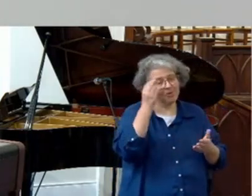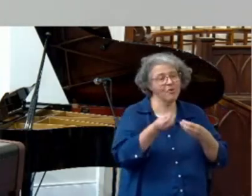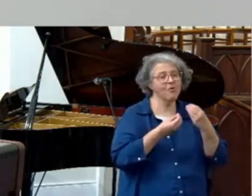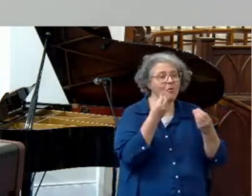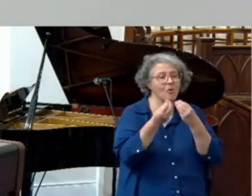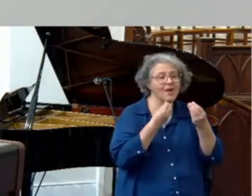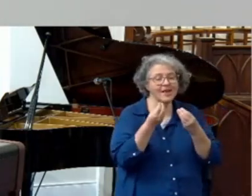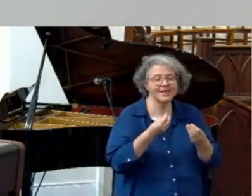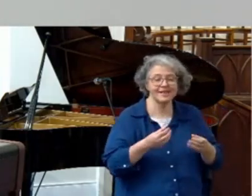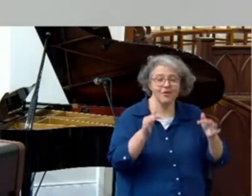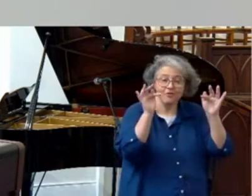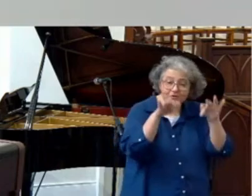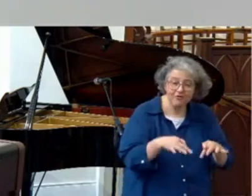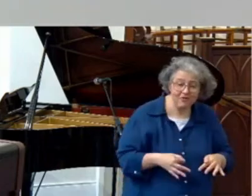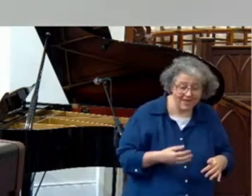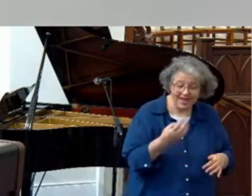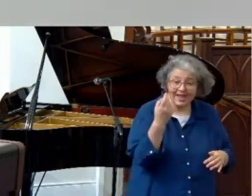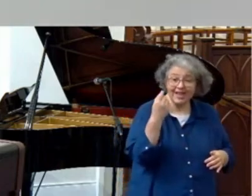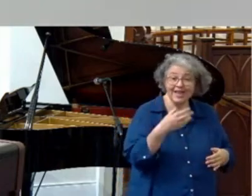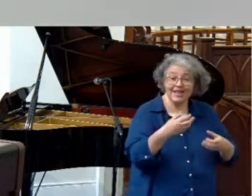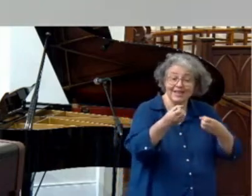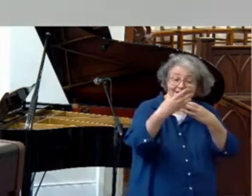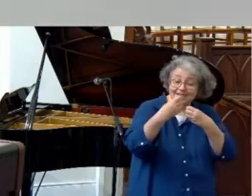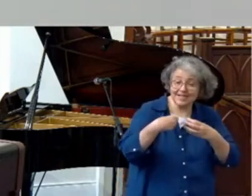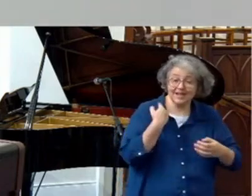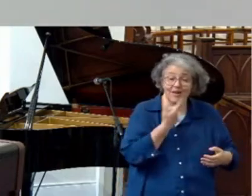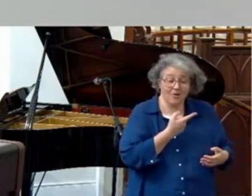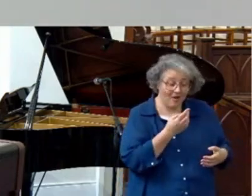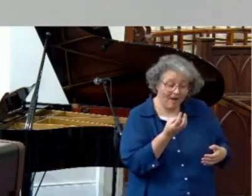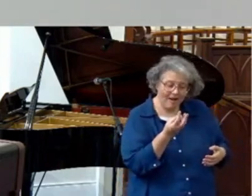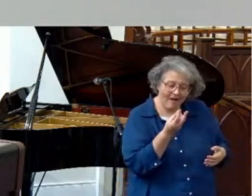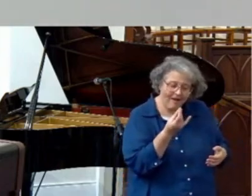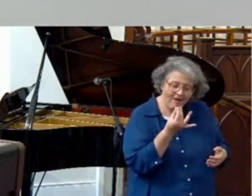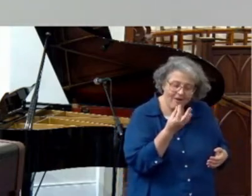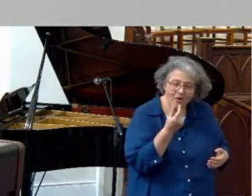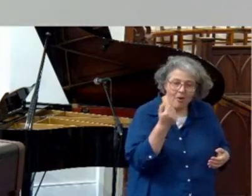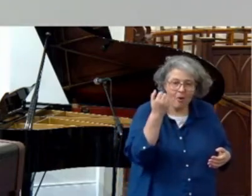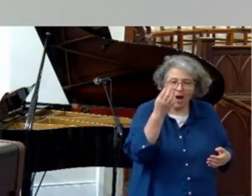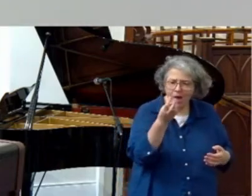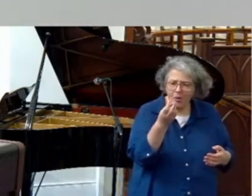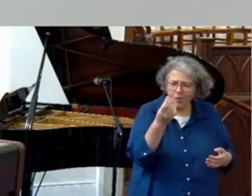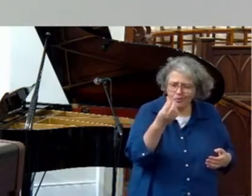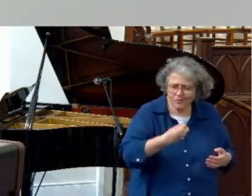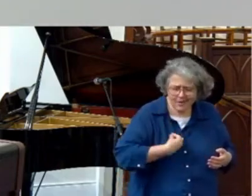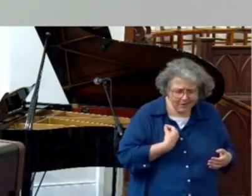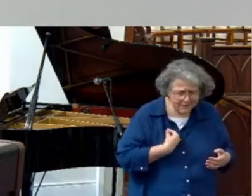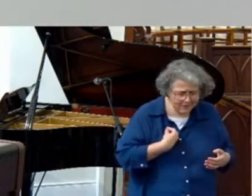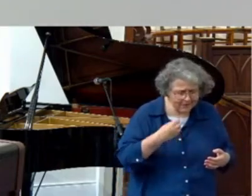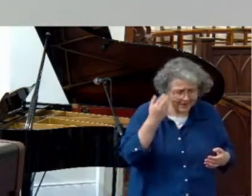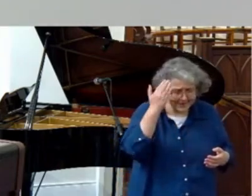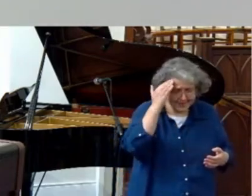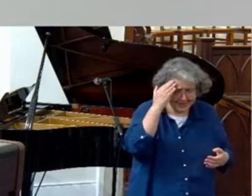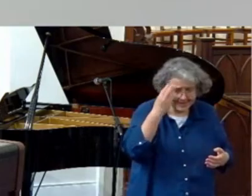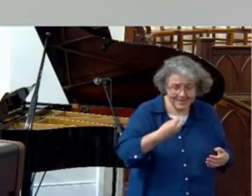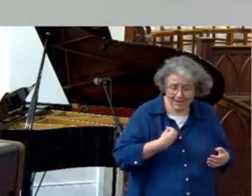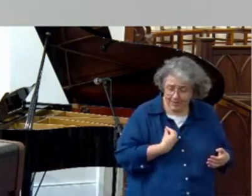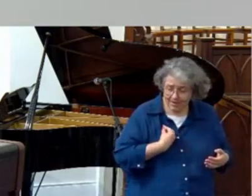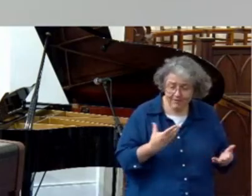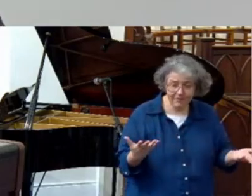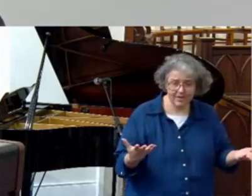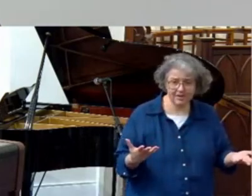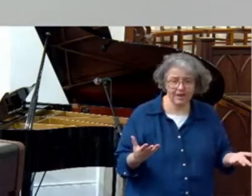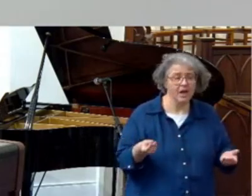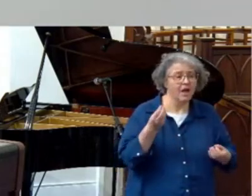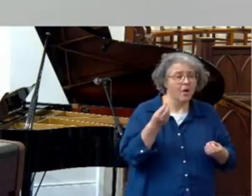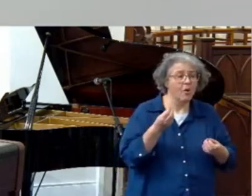minha fragilidade. Dá-me a conhecer os meus dias, o meu fim, para que conforme eu compreenda o que